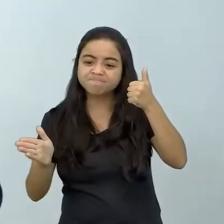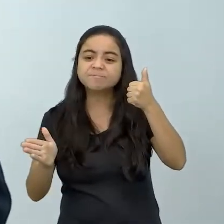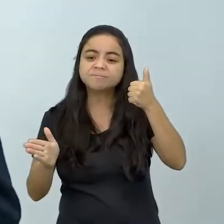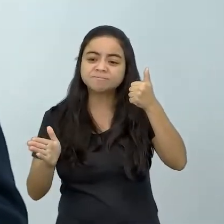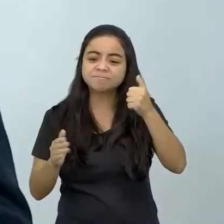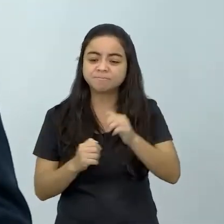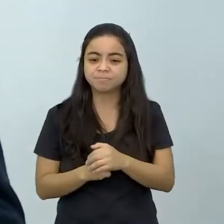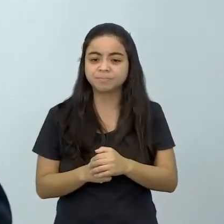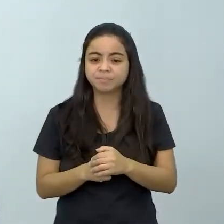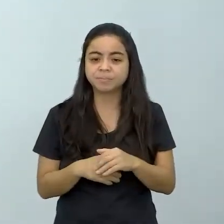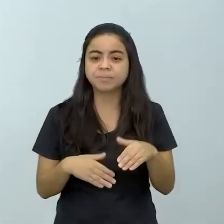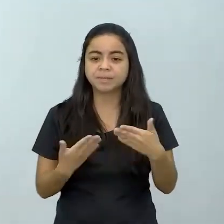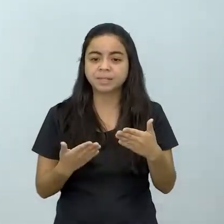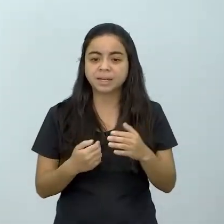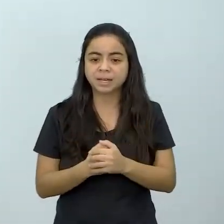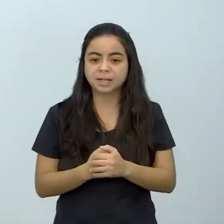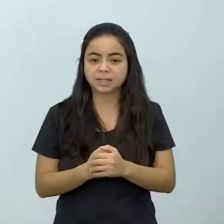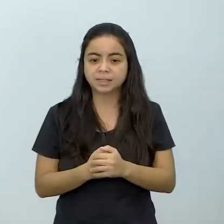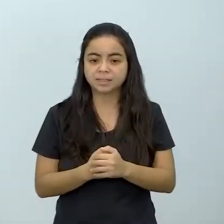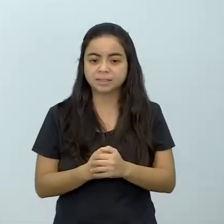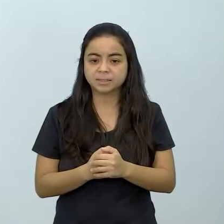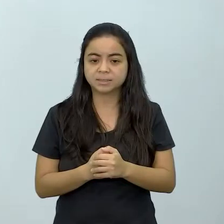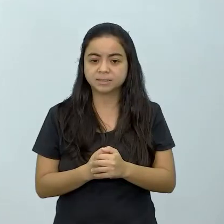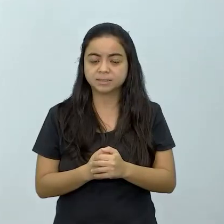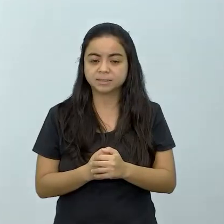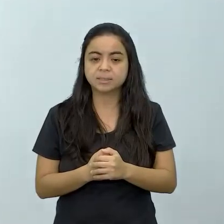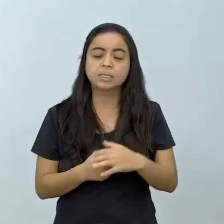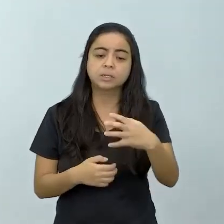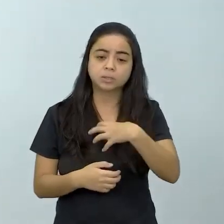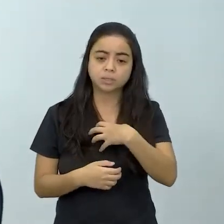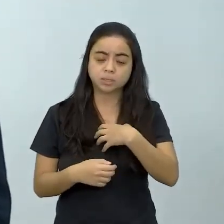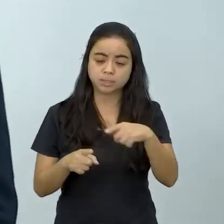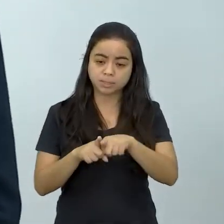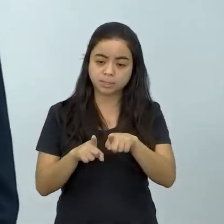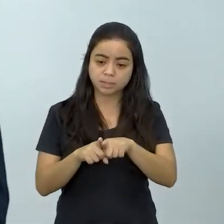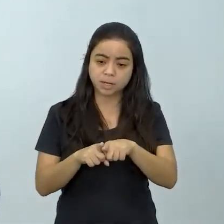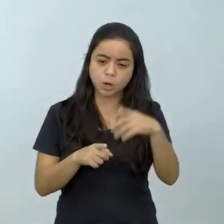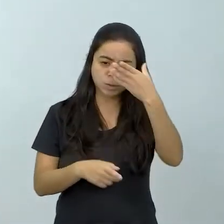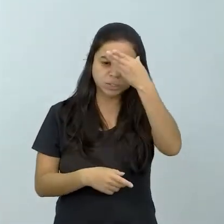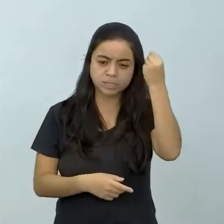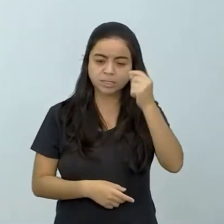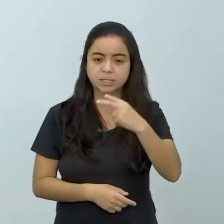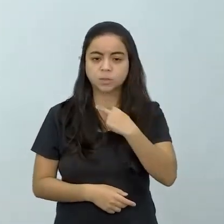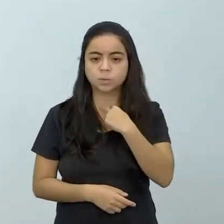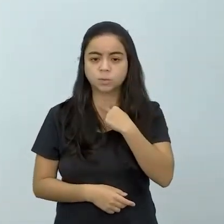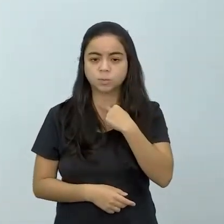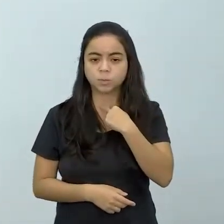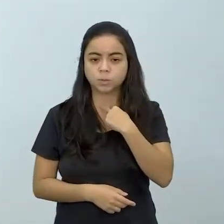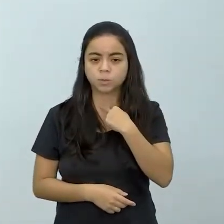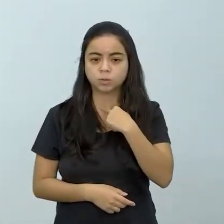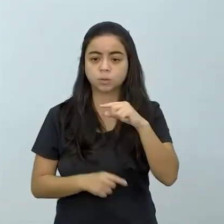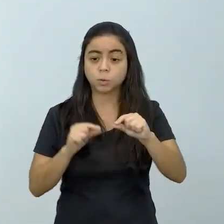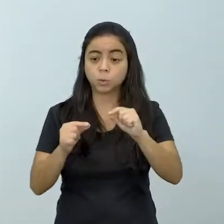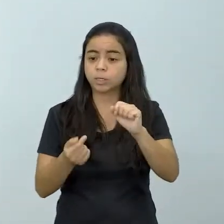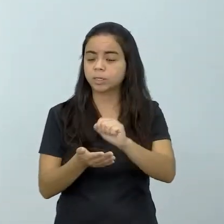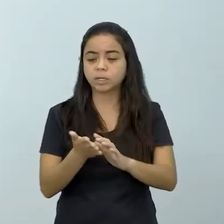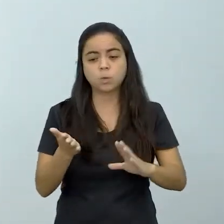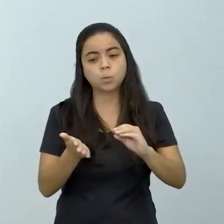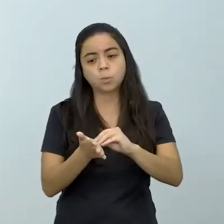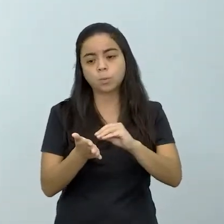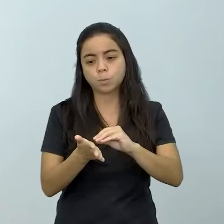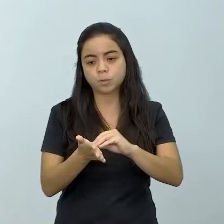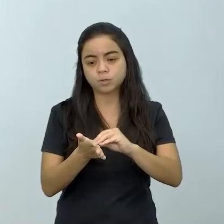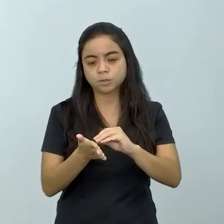procedimento dentre os procedimentos a gente não pode esquecer este que não pode faltar